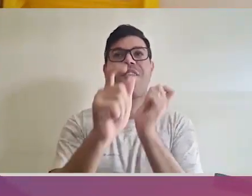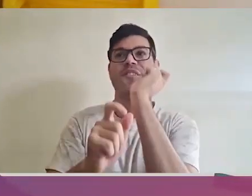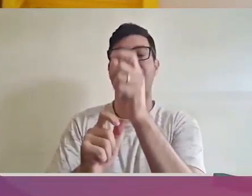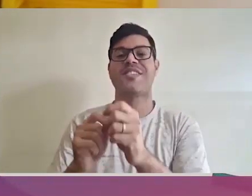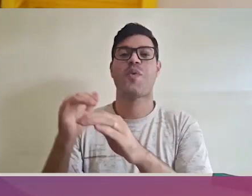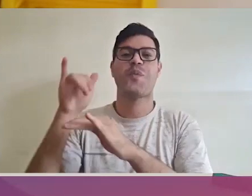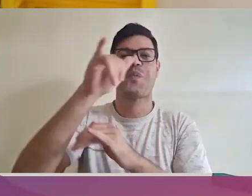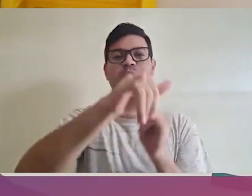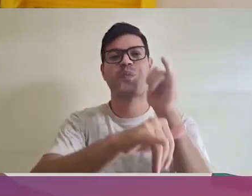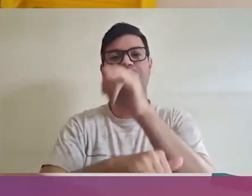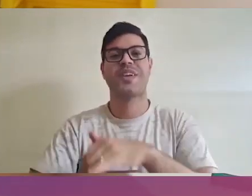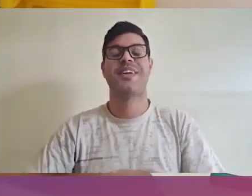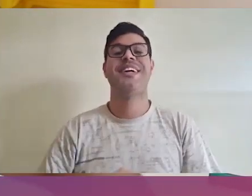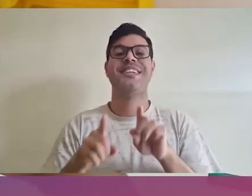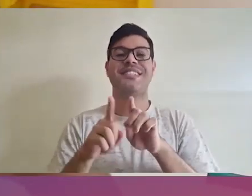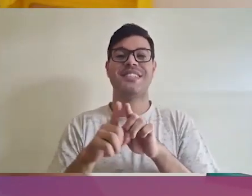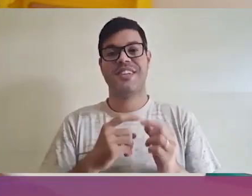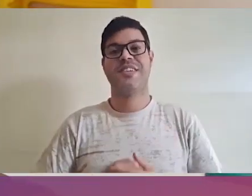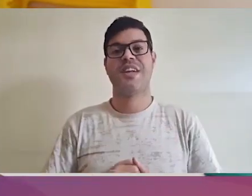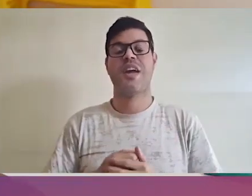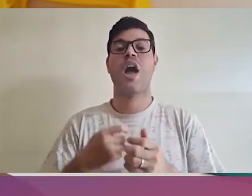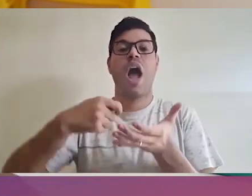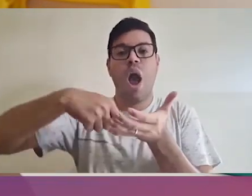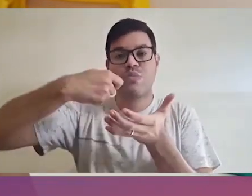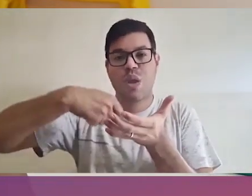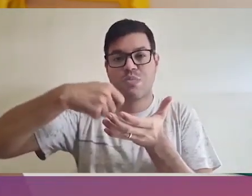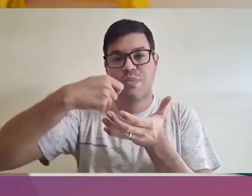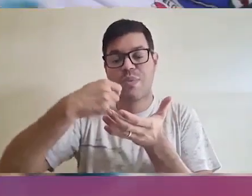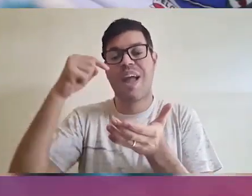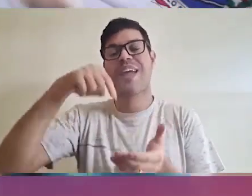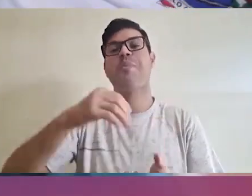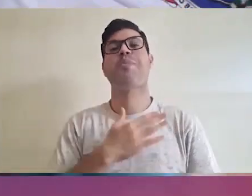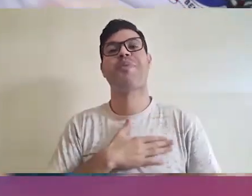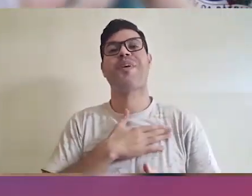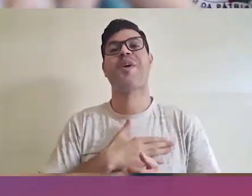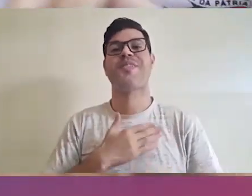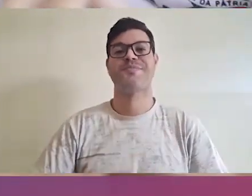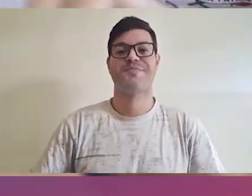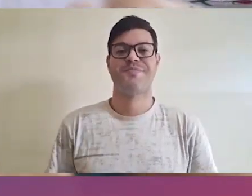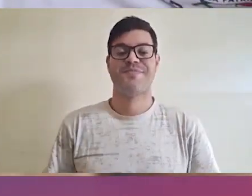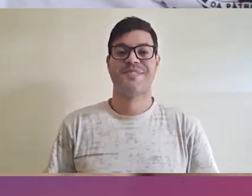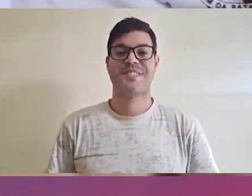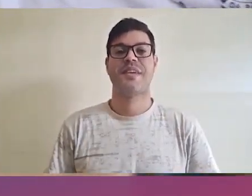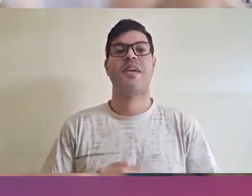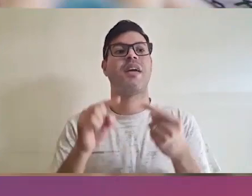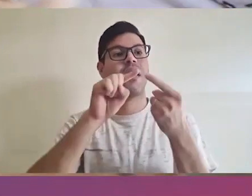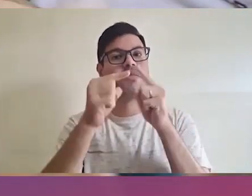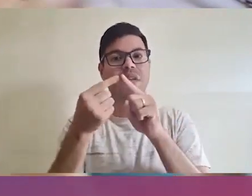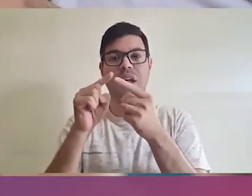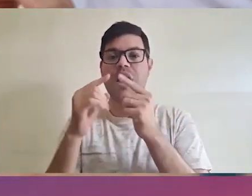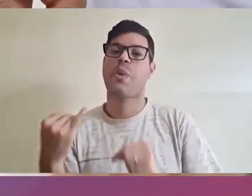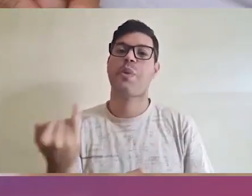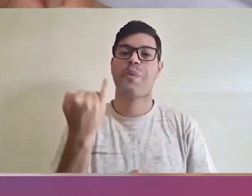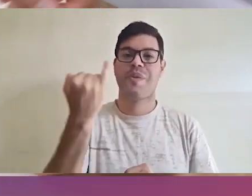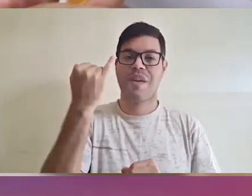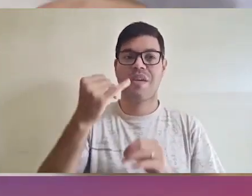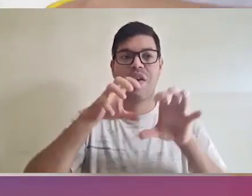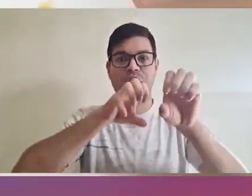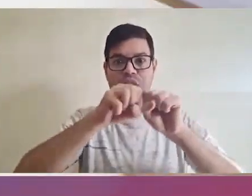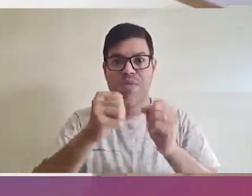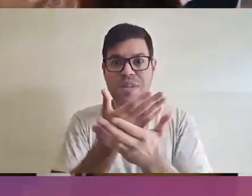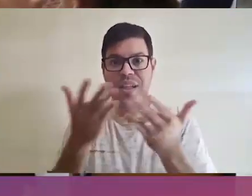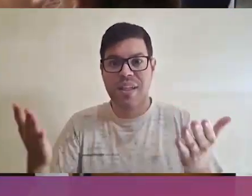ainda pode ficar comendo comidinha aqui. Essa interação é realmente importante para a formação